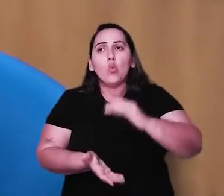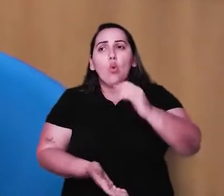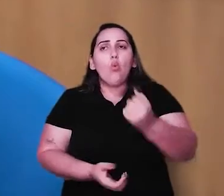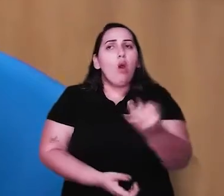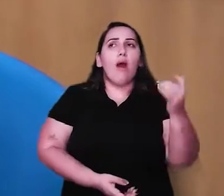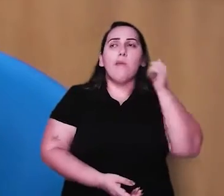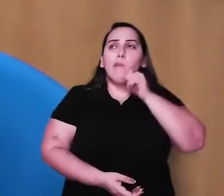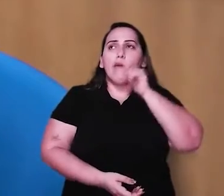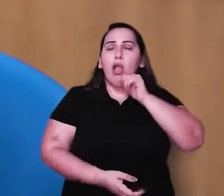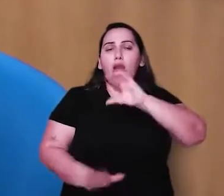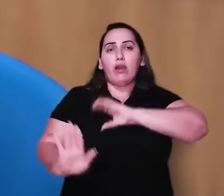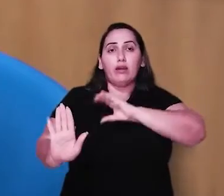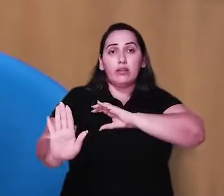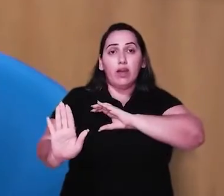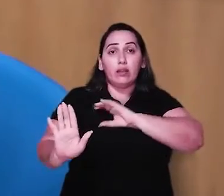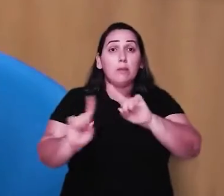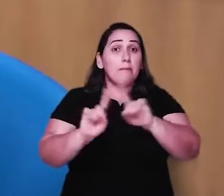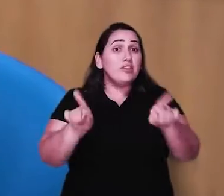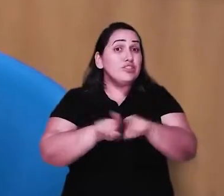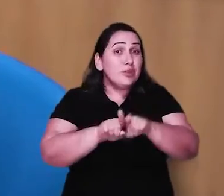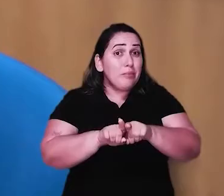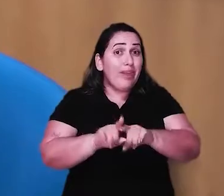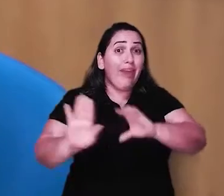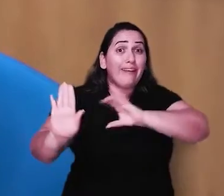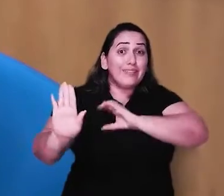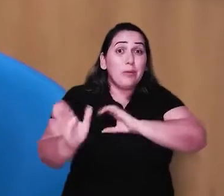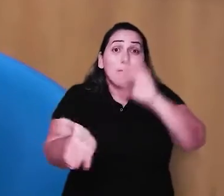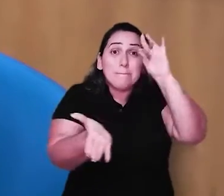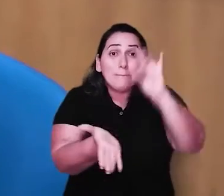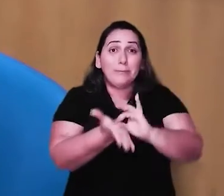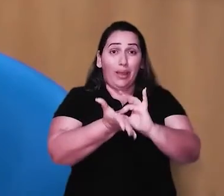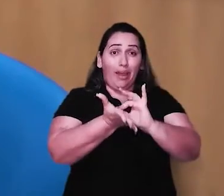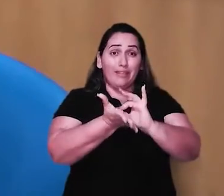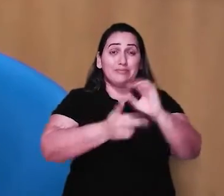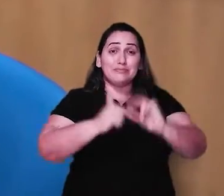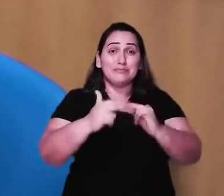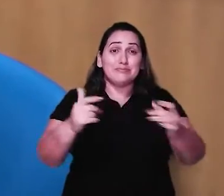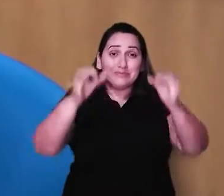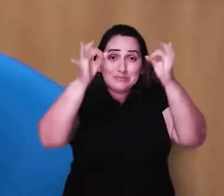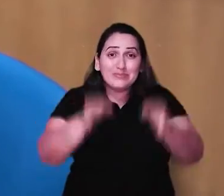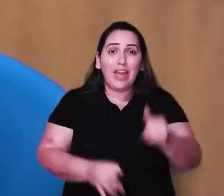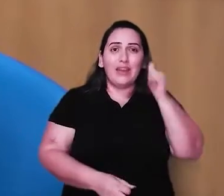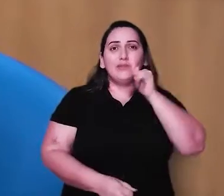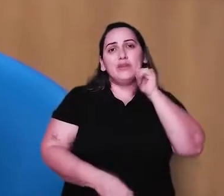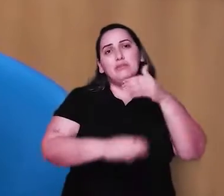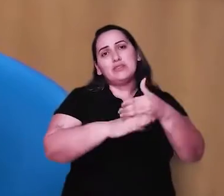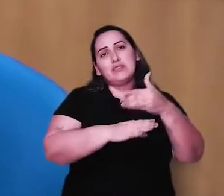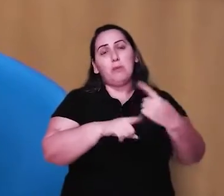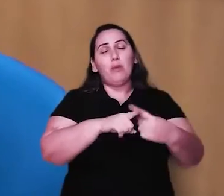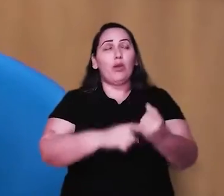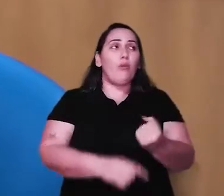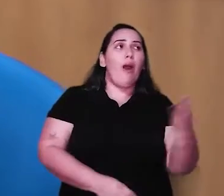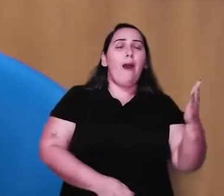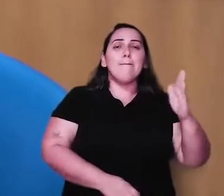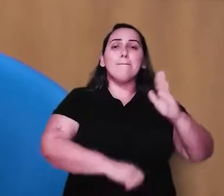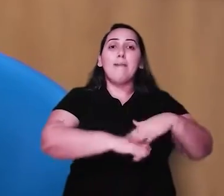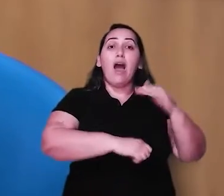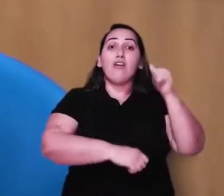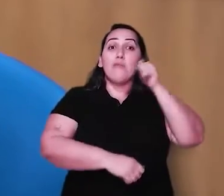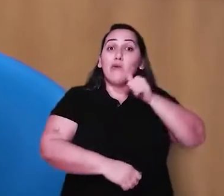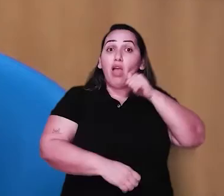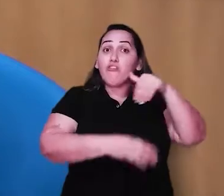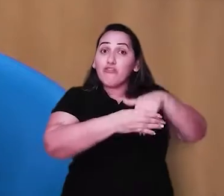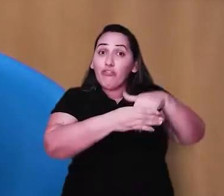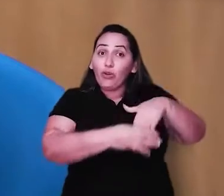candidaturas femininas, mas também fazer com que essas candidaturas sejam viáveis do ponto de vista material. Porque quanto mais votos as